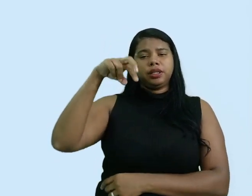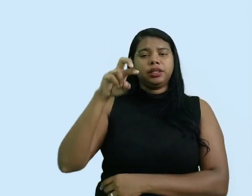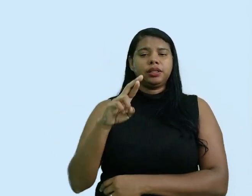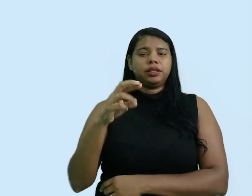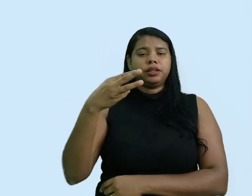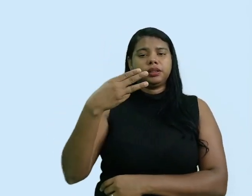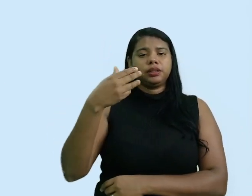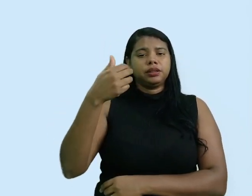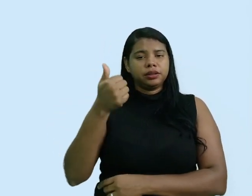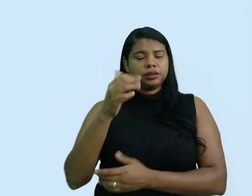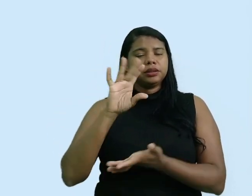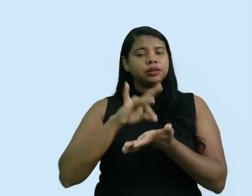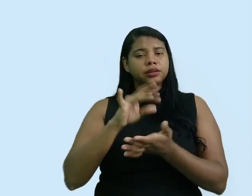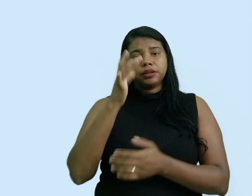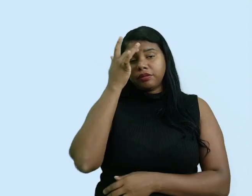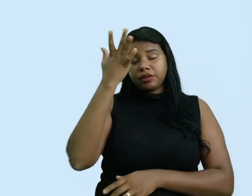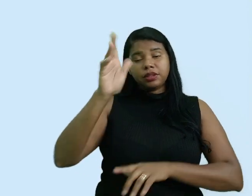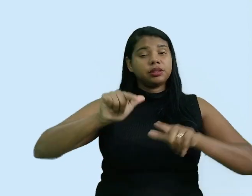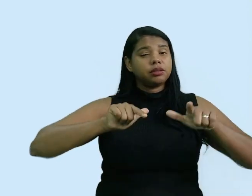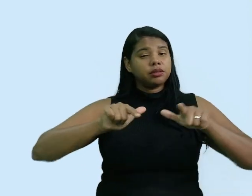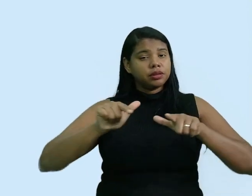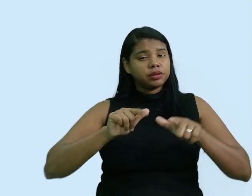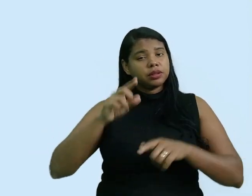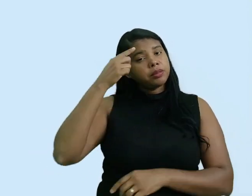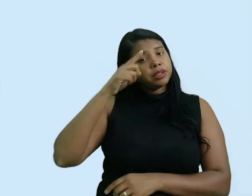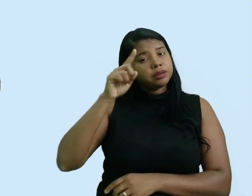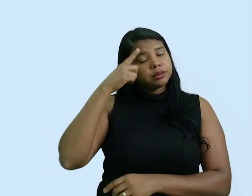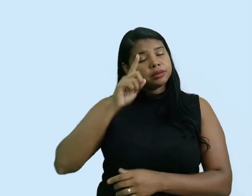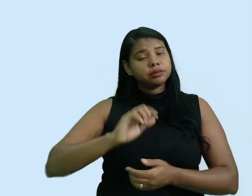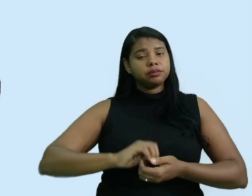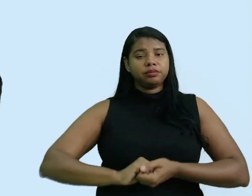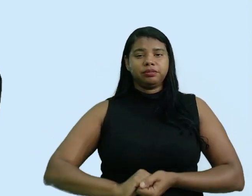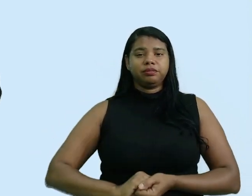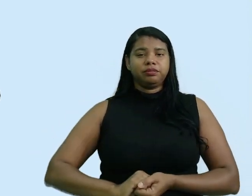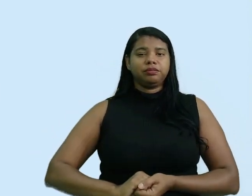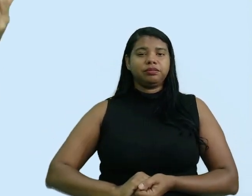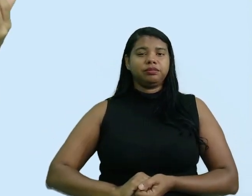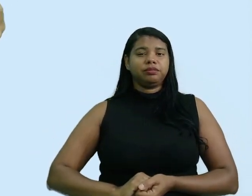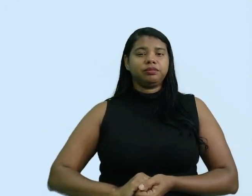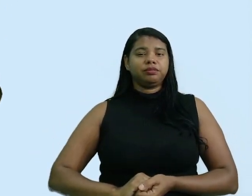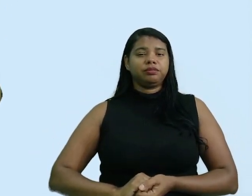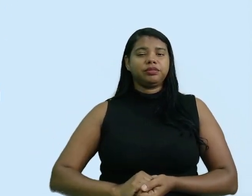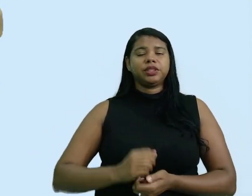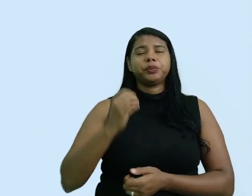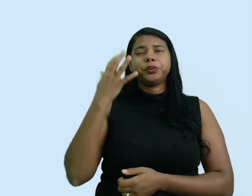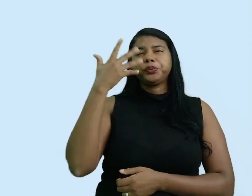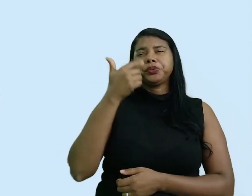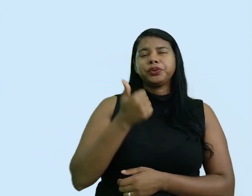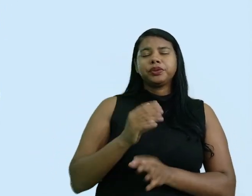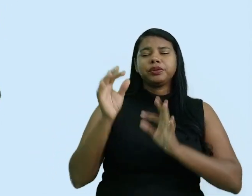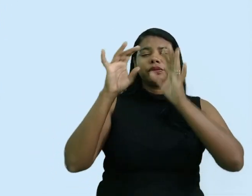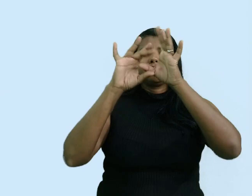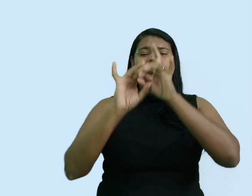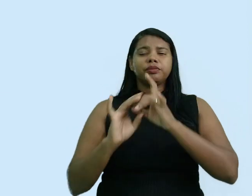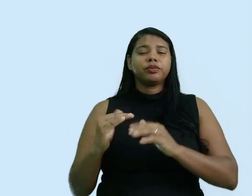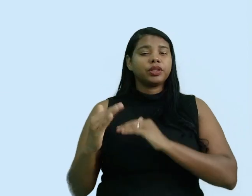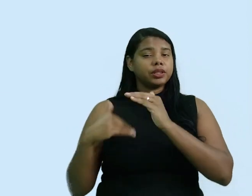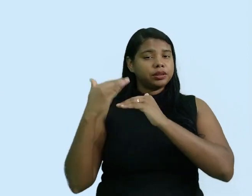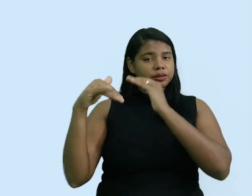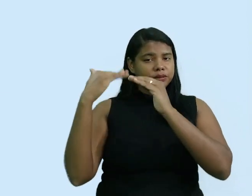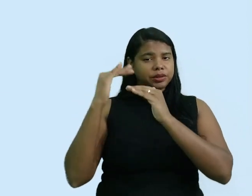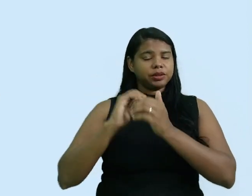ele realmente vai facilitar o nosso trabalho diário, né? A teoria é muito bonita quando é